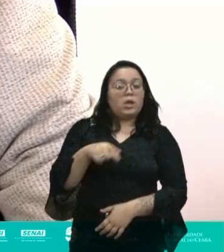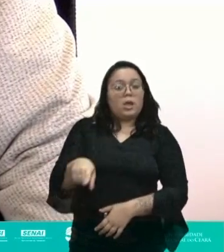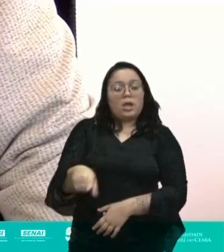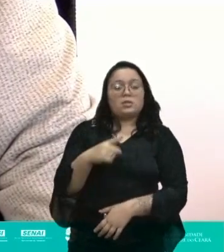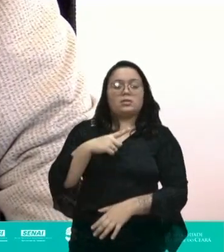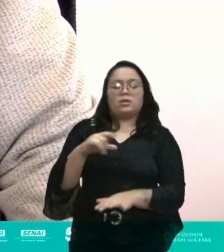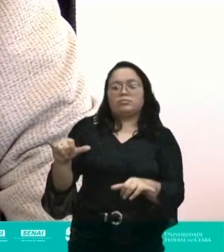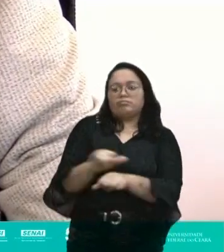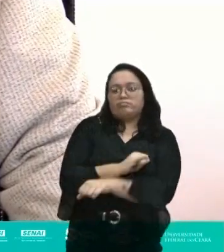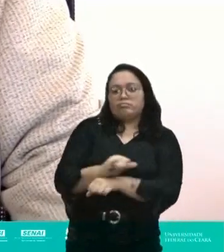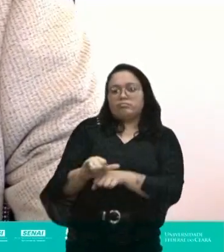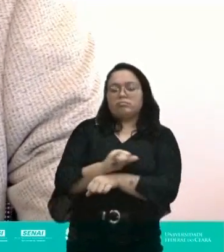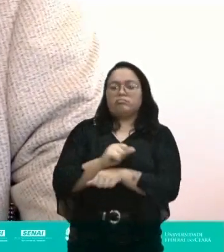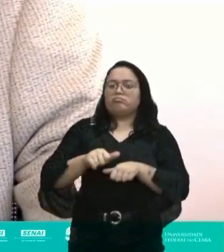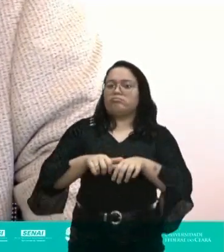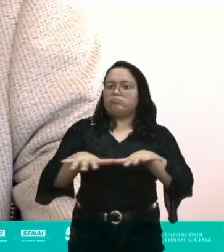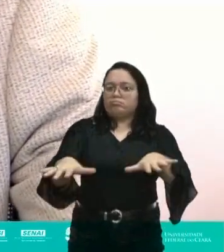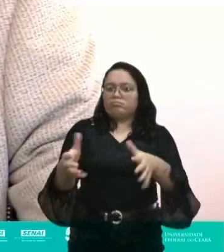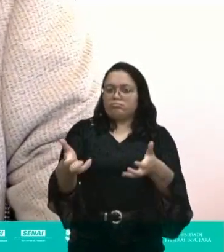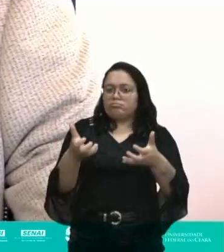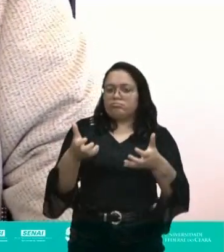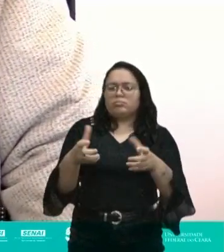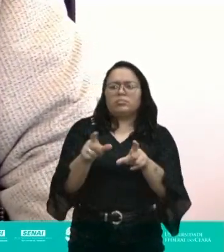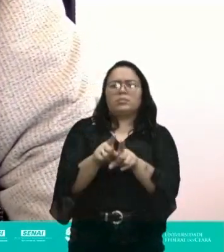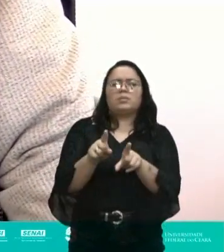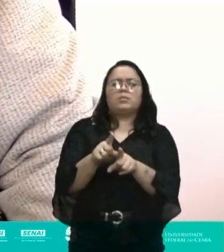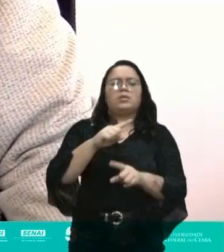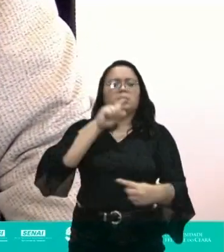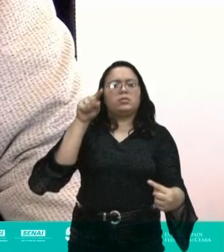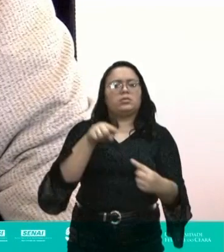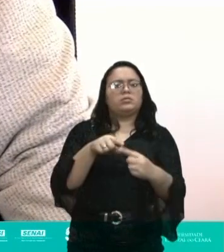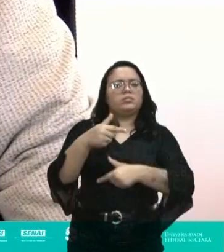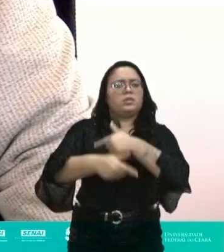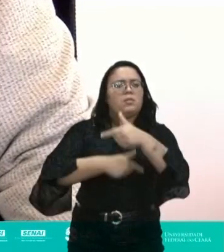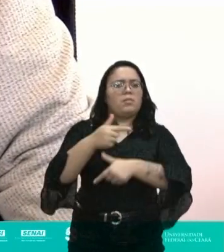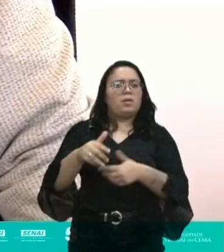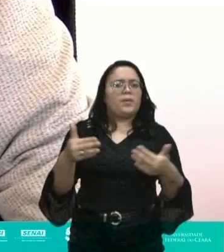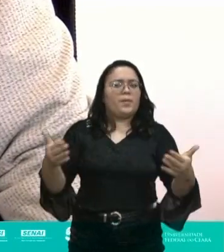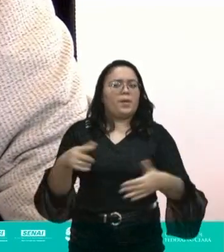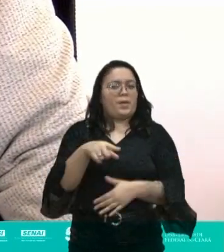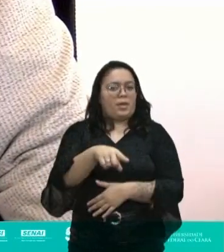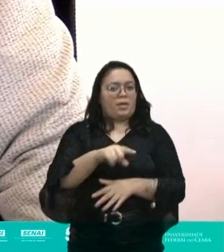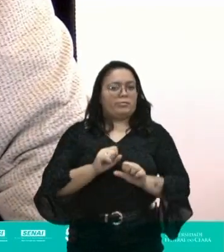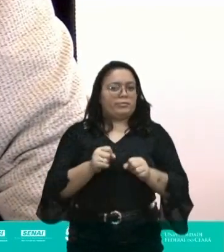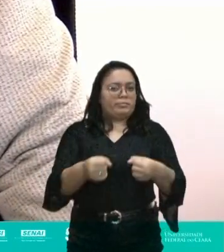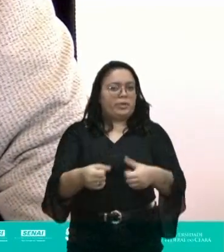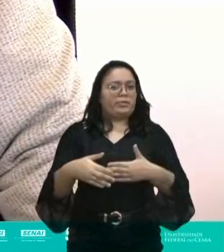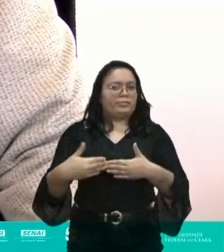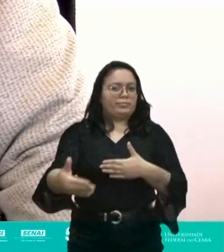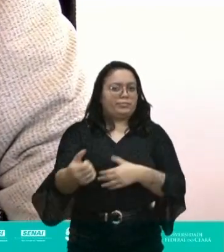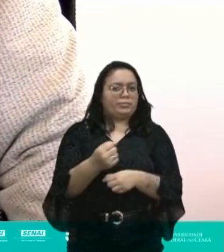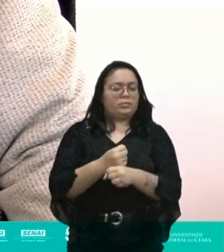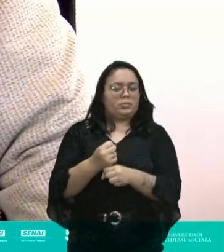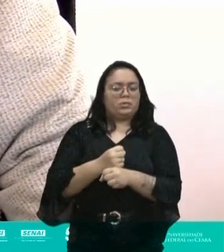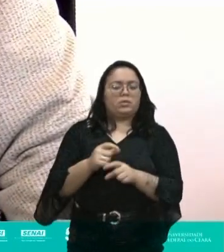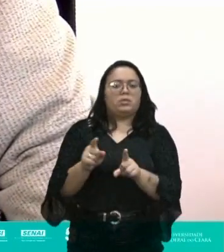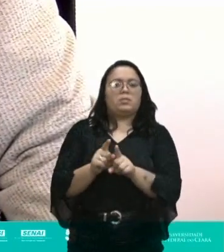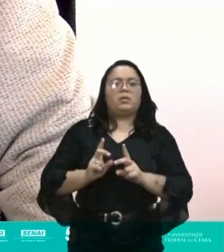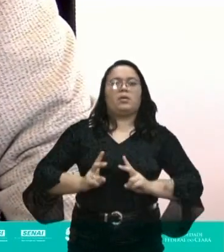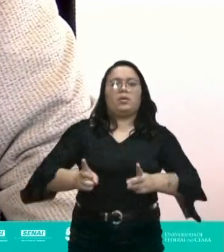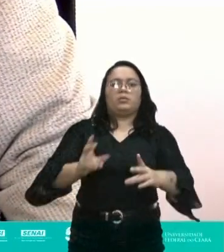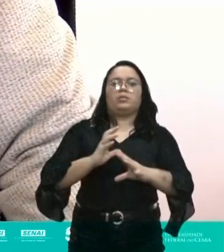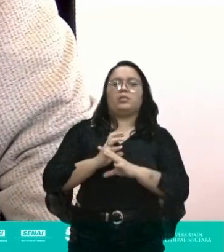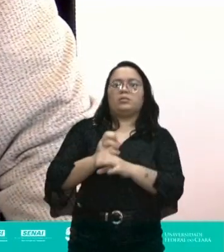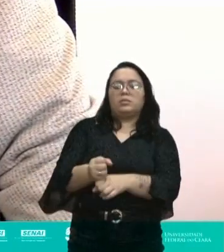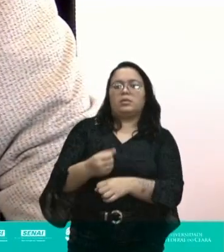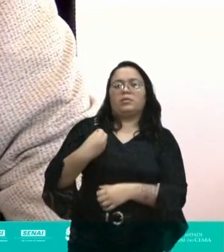estratégia abrangente e que queremos que seja mobilizadora. É esse o sentido do nosso trabalho e do nosso empenho para os próximos anos, dando continuidade ao que tem